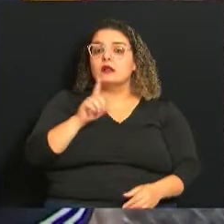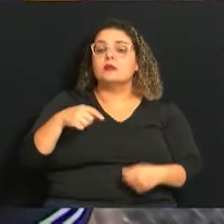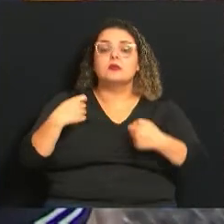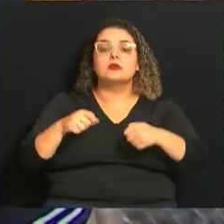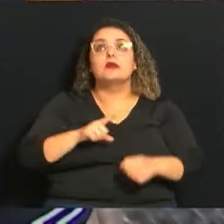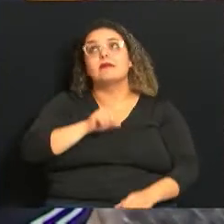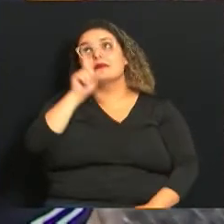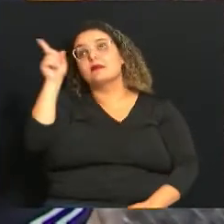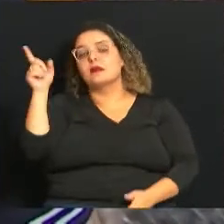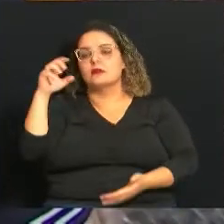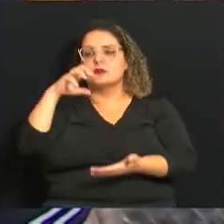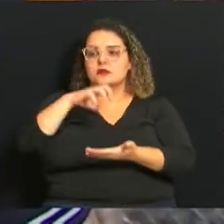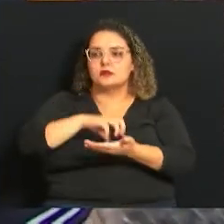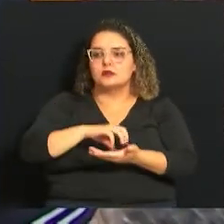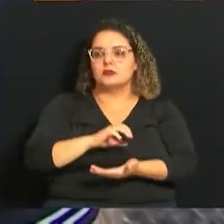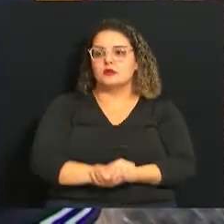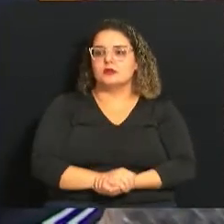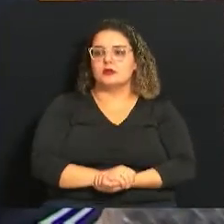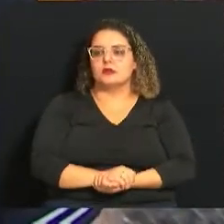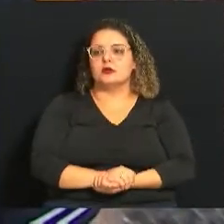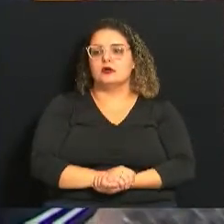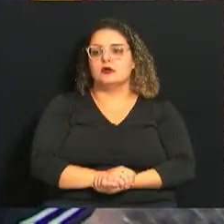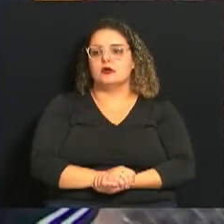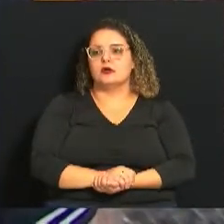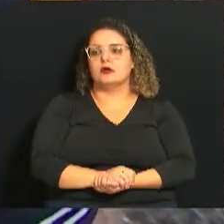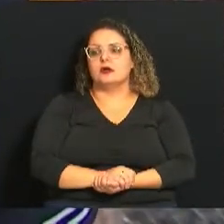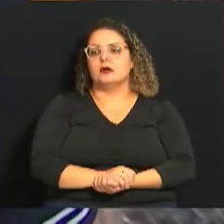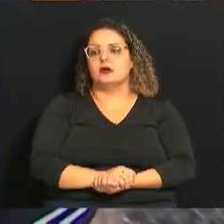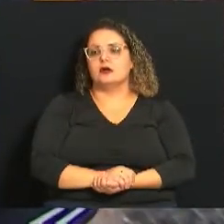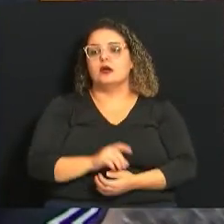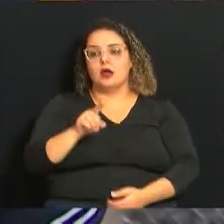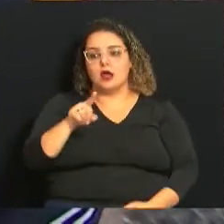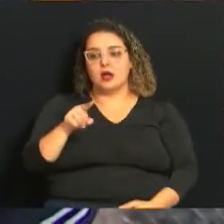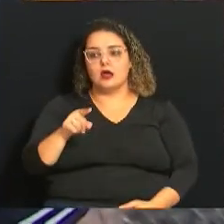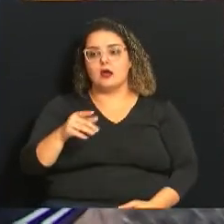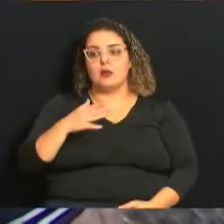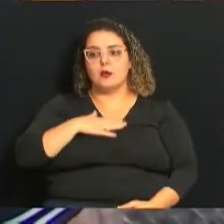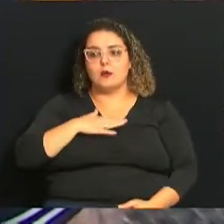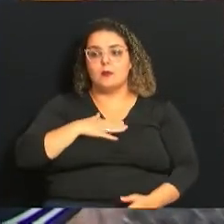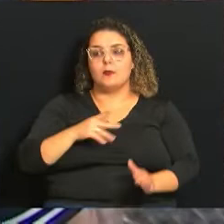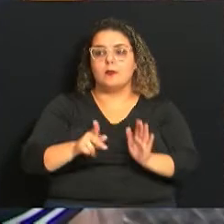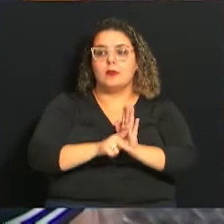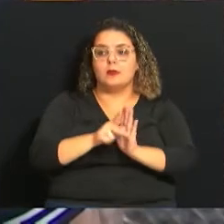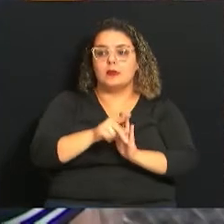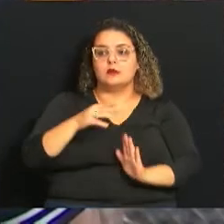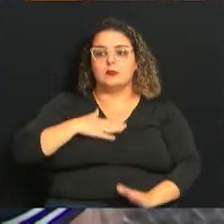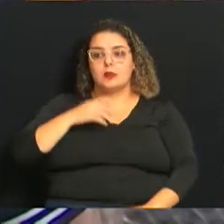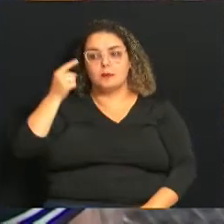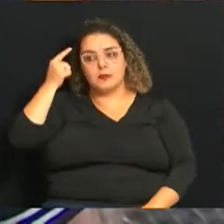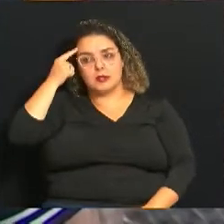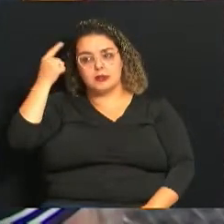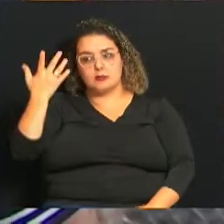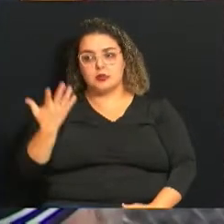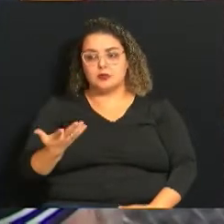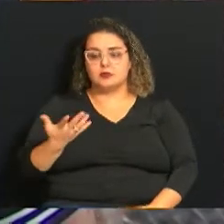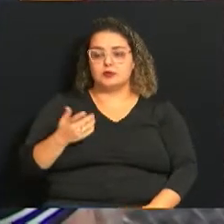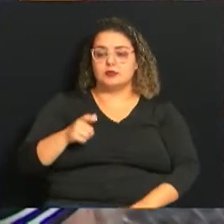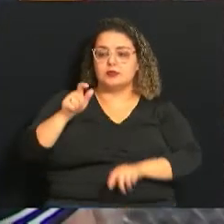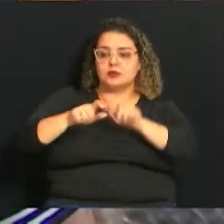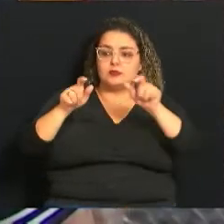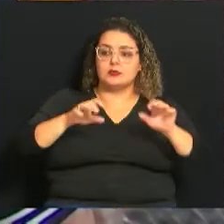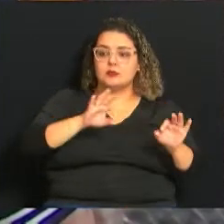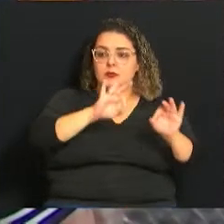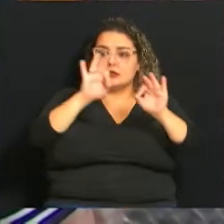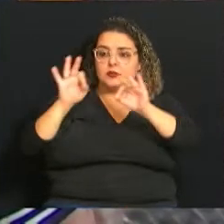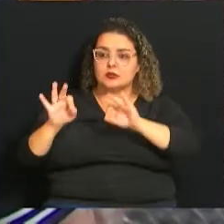o centro. É essa o meu plano, o meu pensamento. Bom, e o pessoal que está assistindo a essa